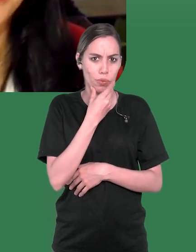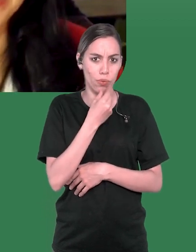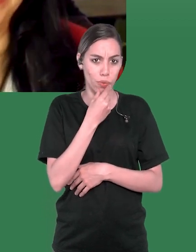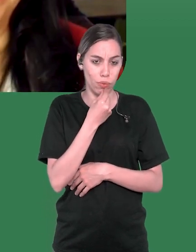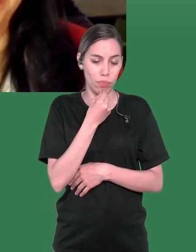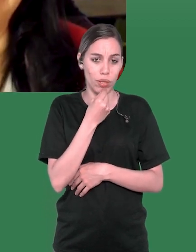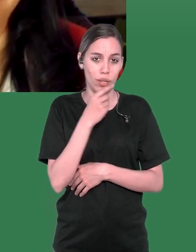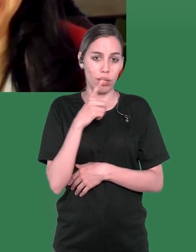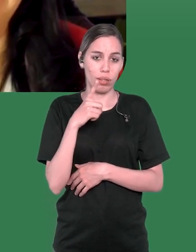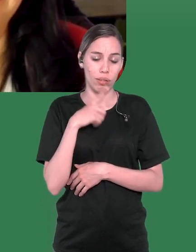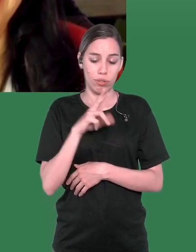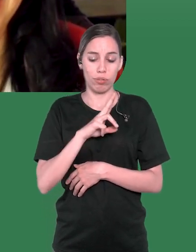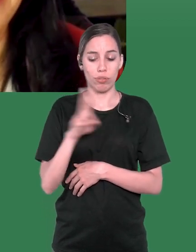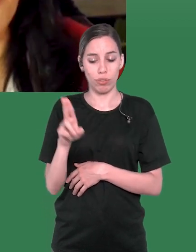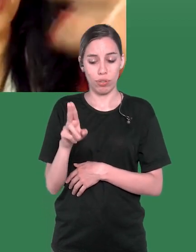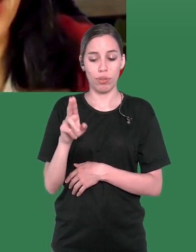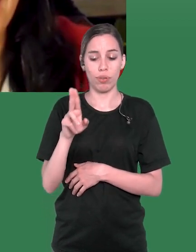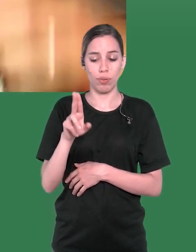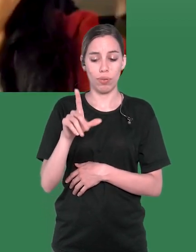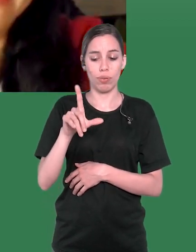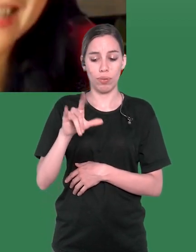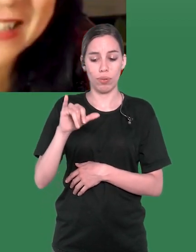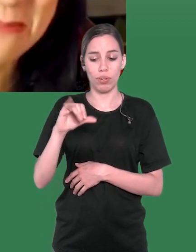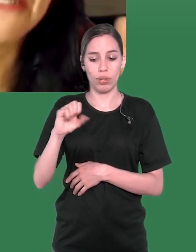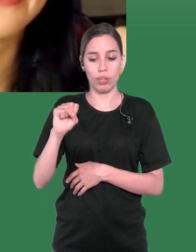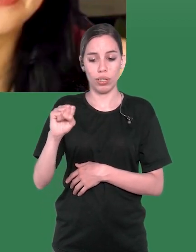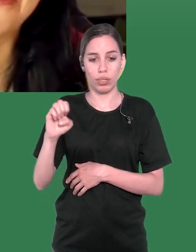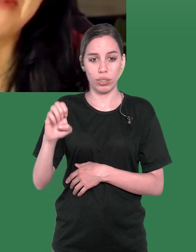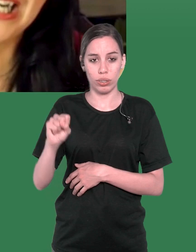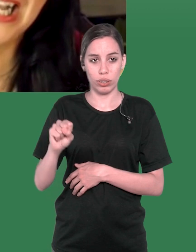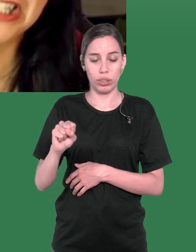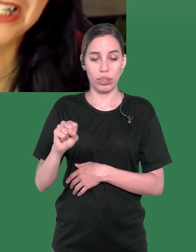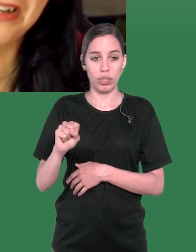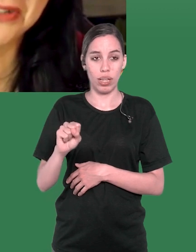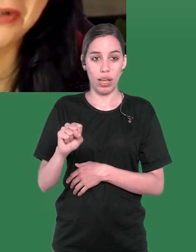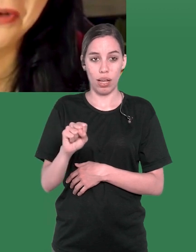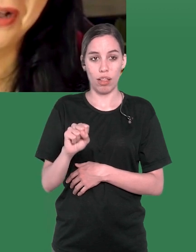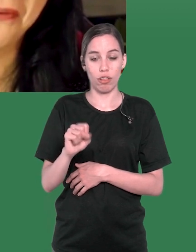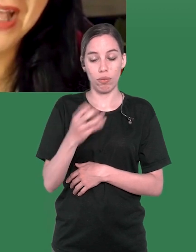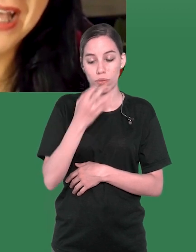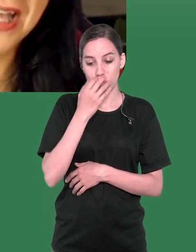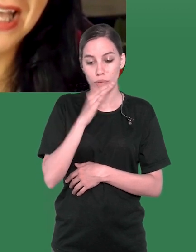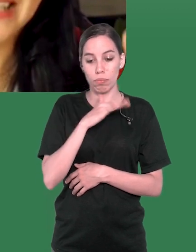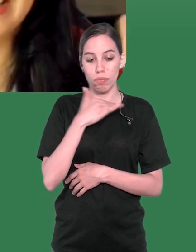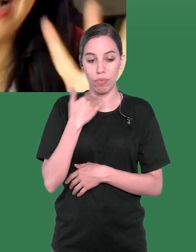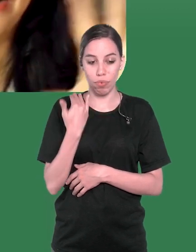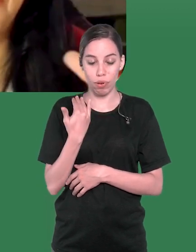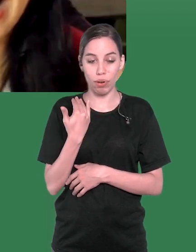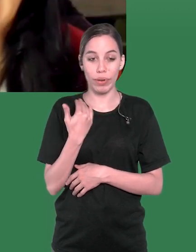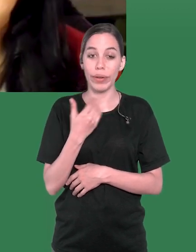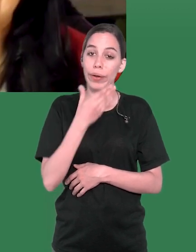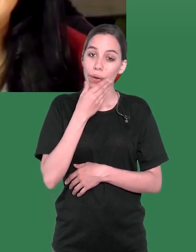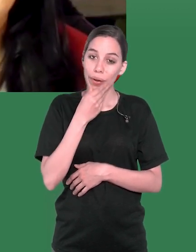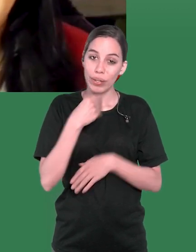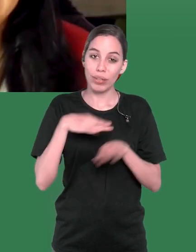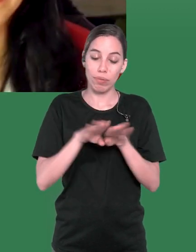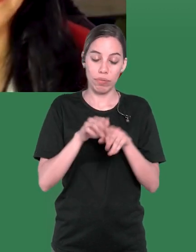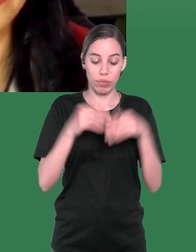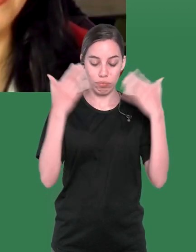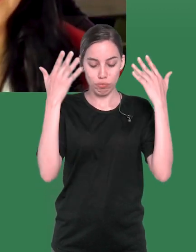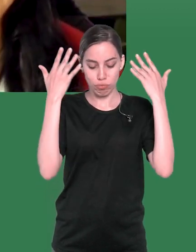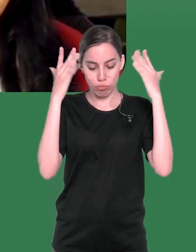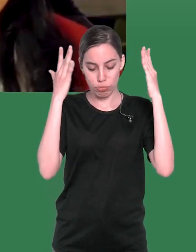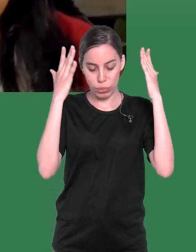chamava Ulisses, né? E morreu, e ele também fez uma homenagem ao seu cão. Então, o Argos